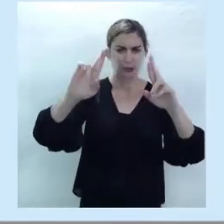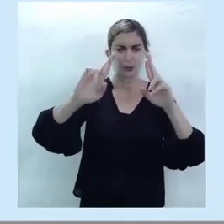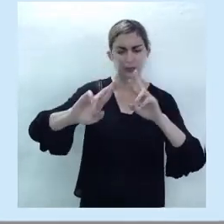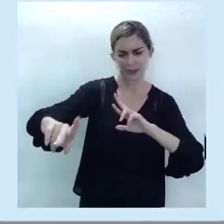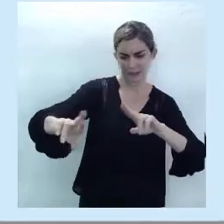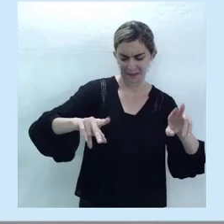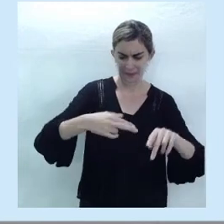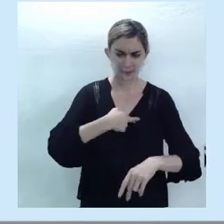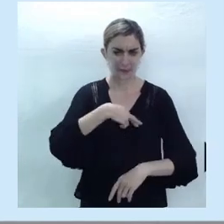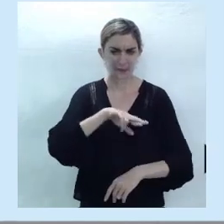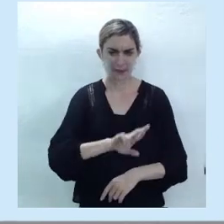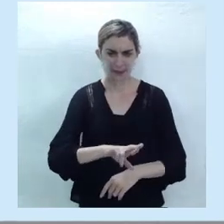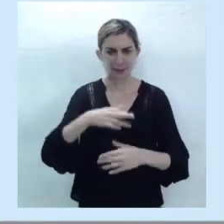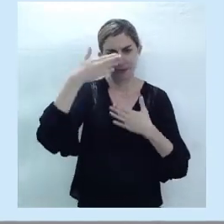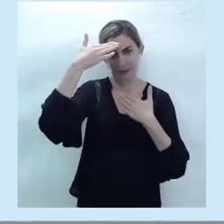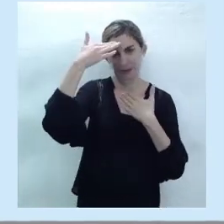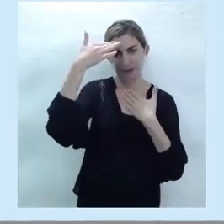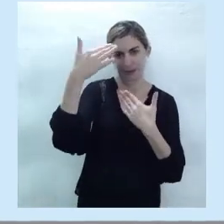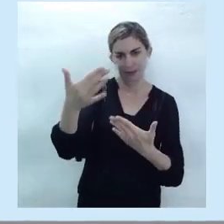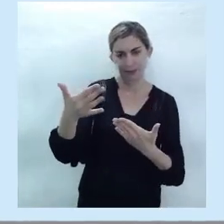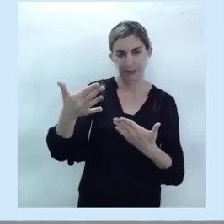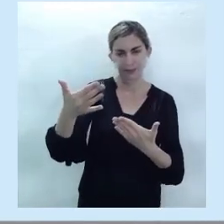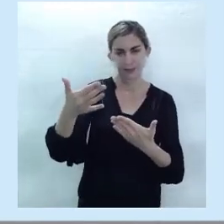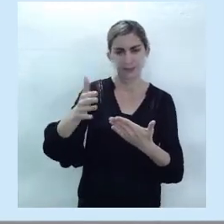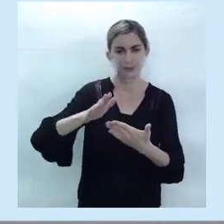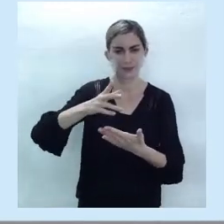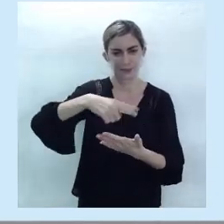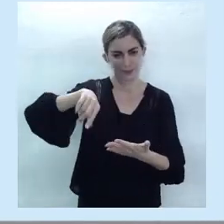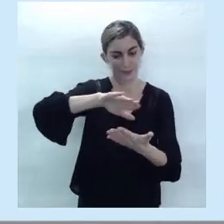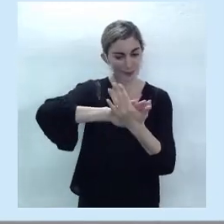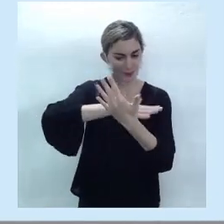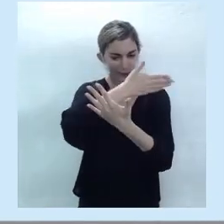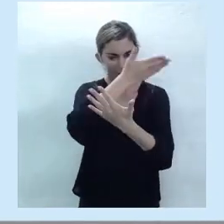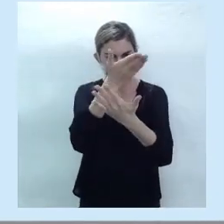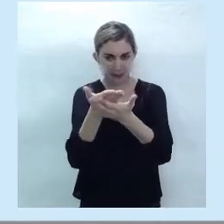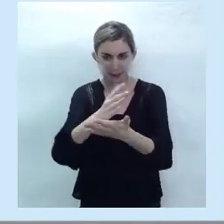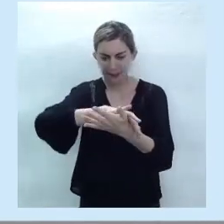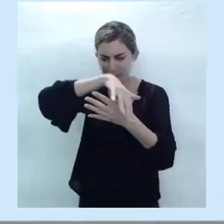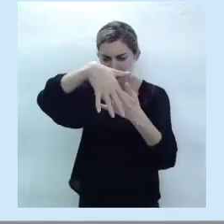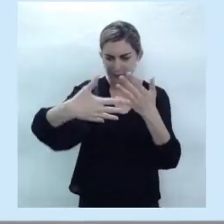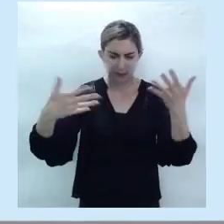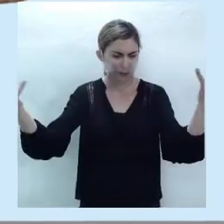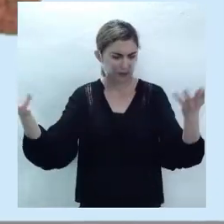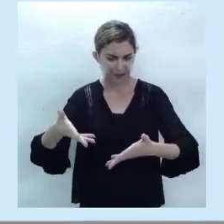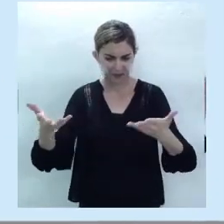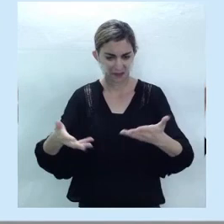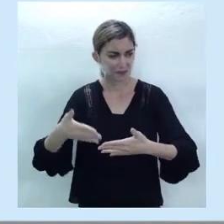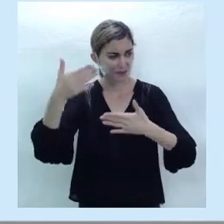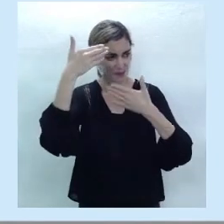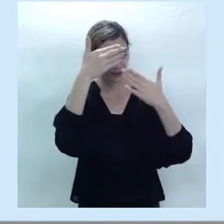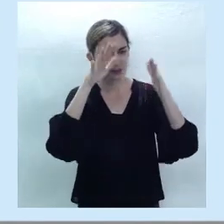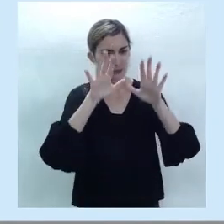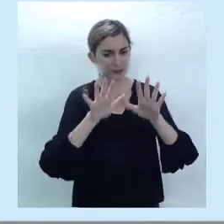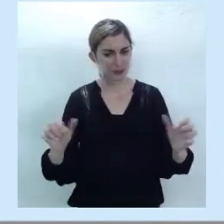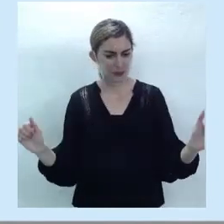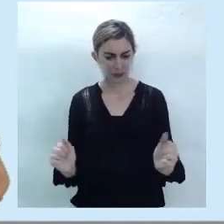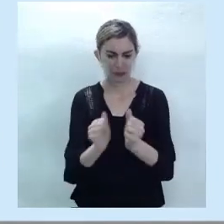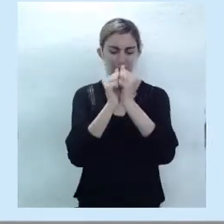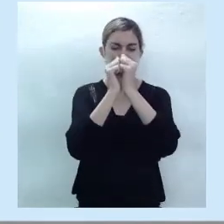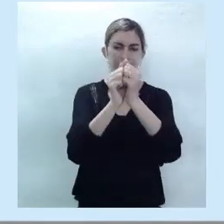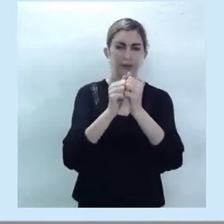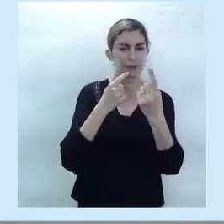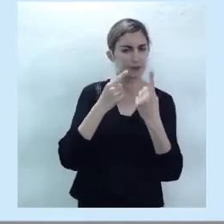respeito interreligioso. Agradeço às nossas intérpretes de Libras de hoje e fique conosco. E